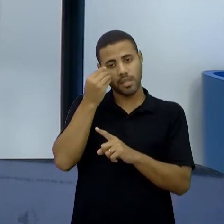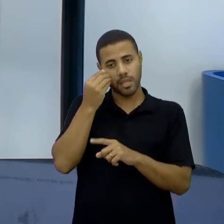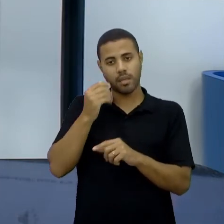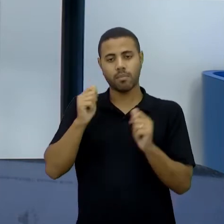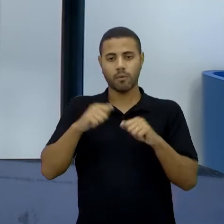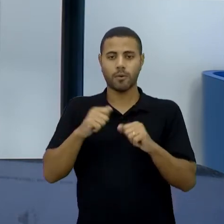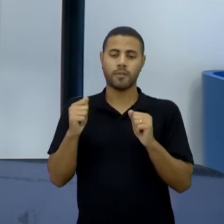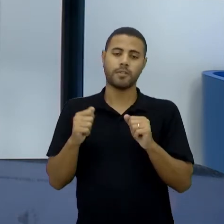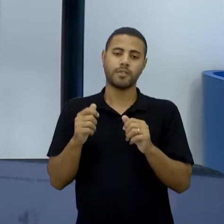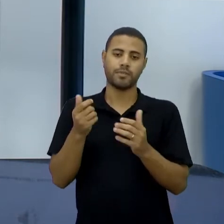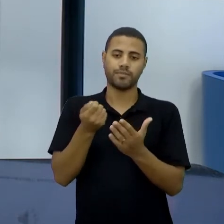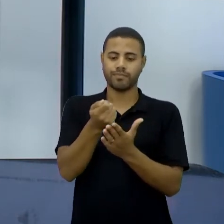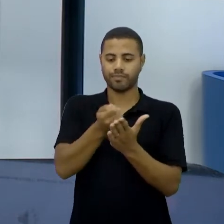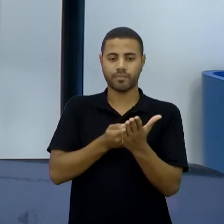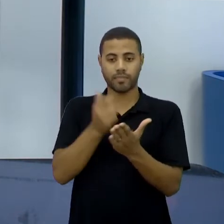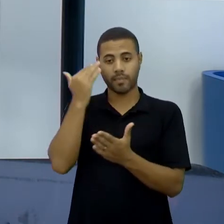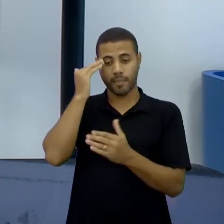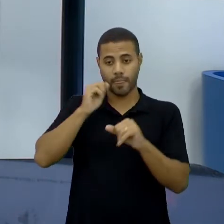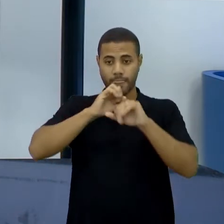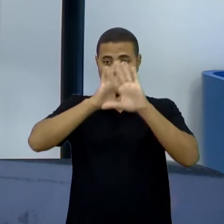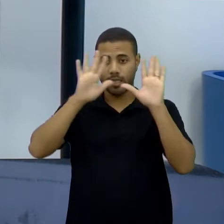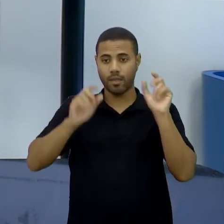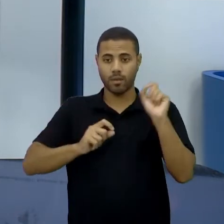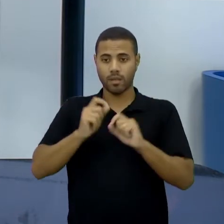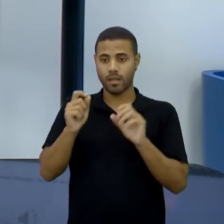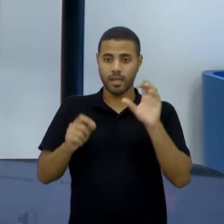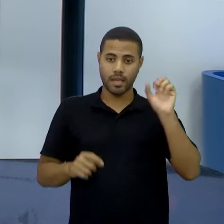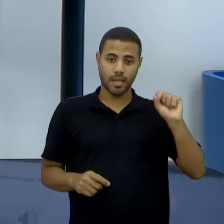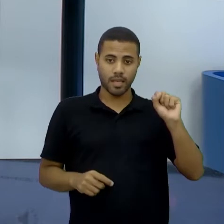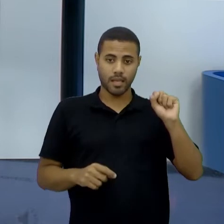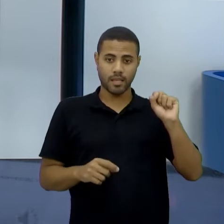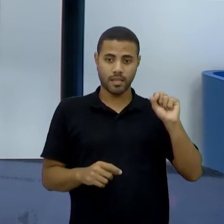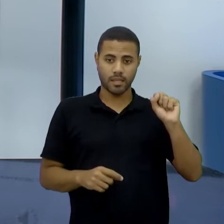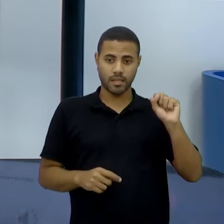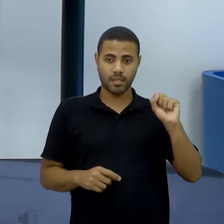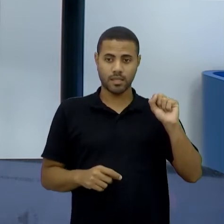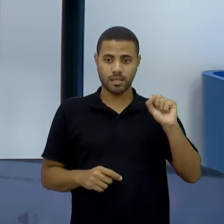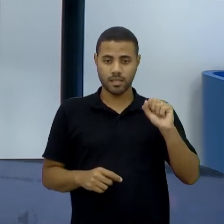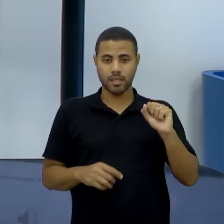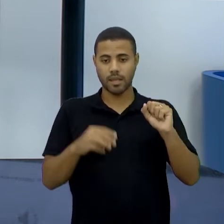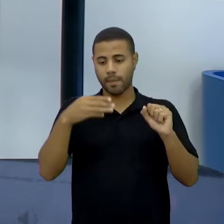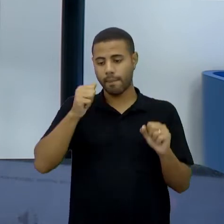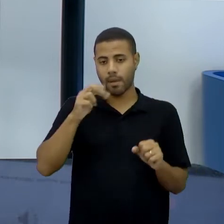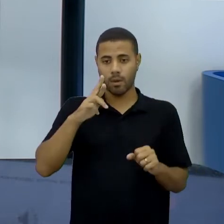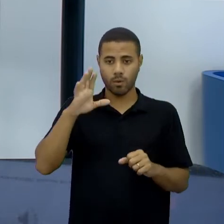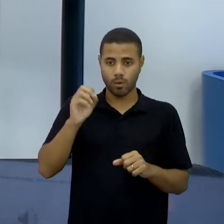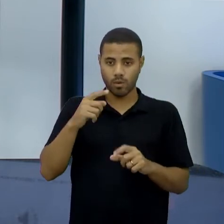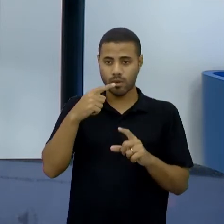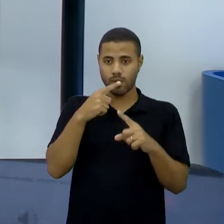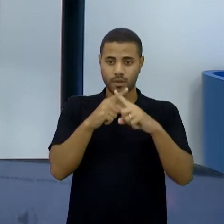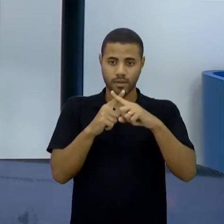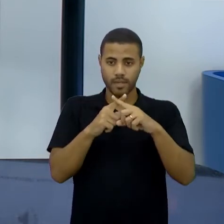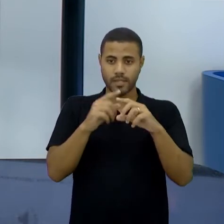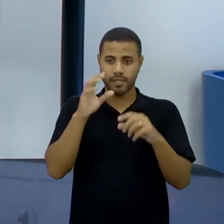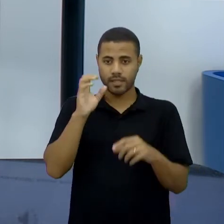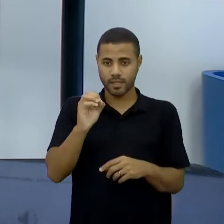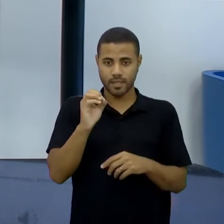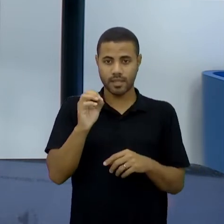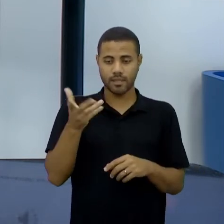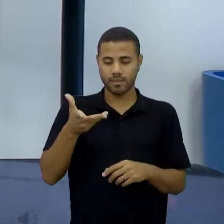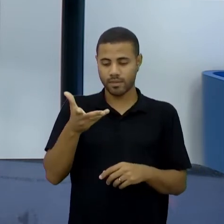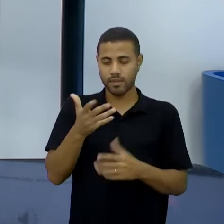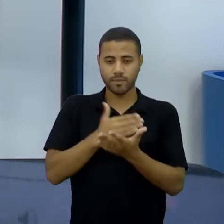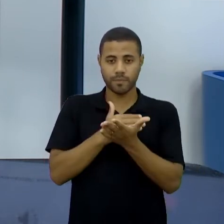você só precisa ter esse entendimento de que essa é a posição que o móvel vai adquirir, o V0 é a